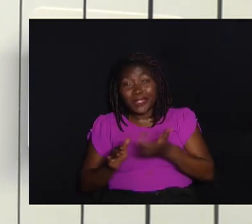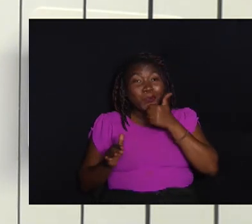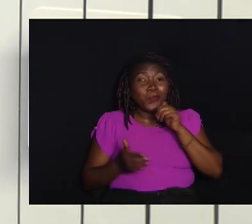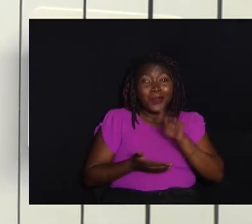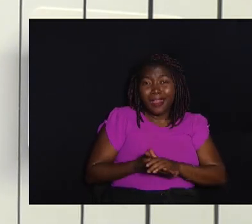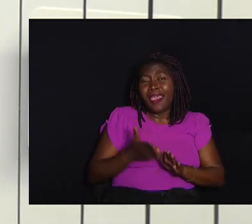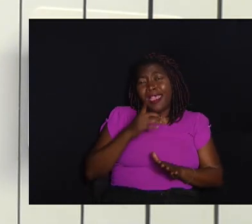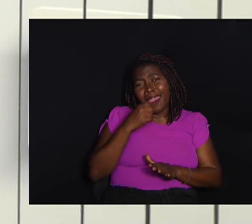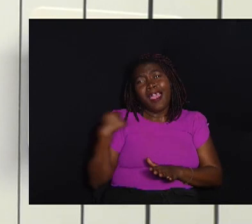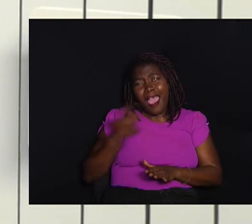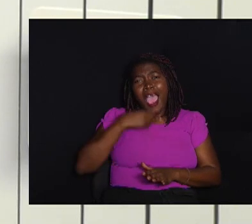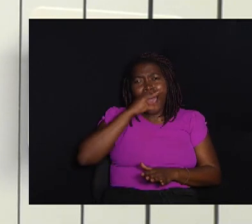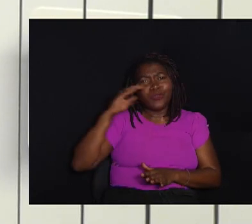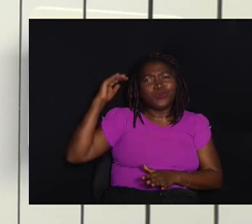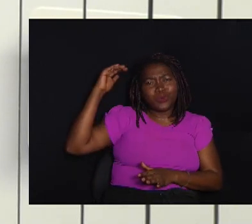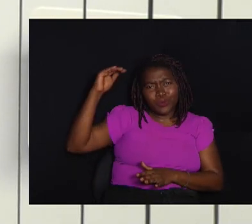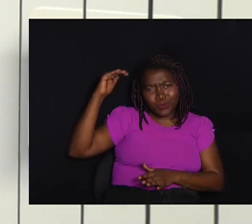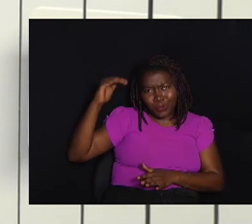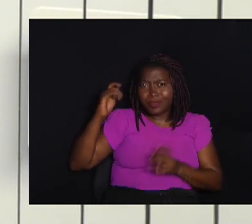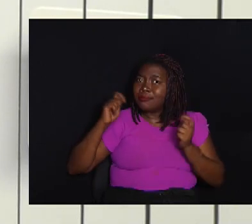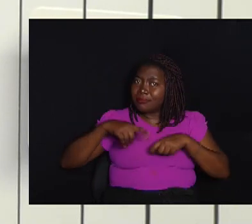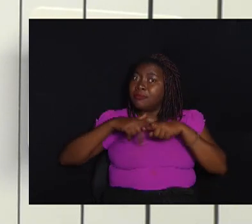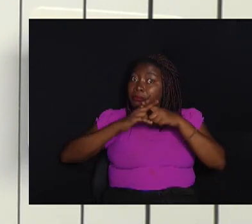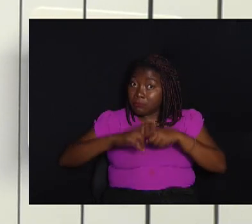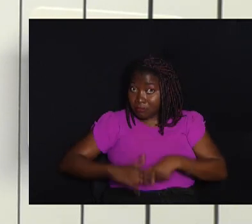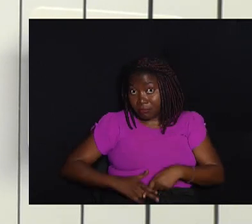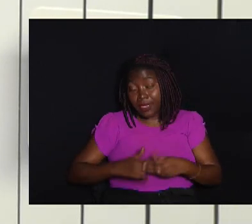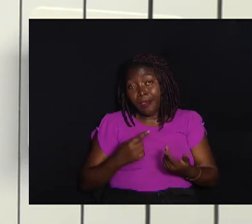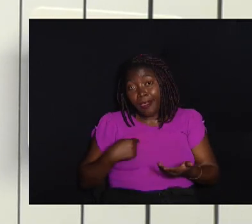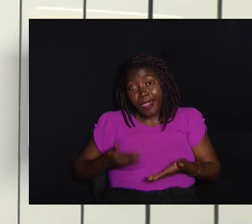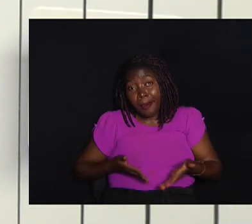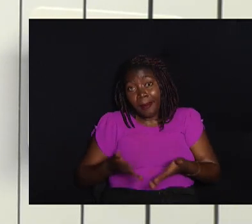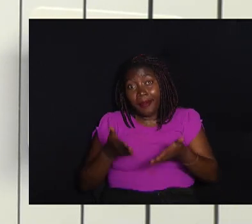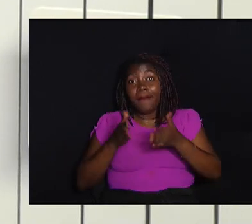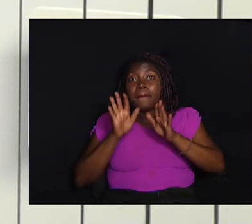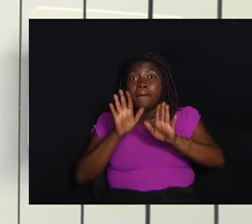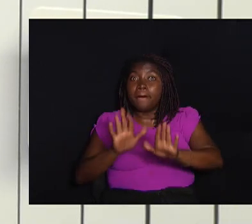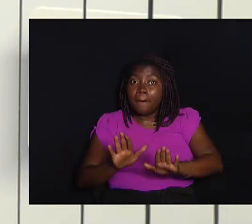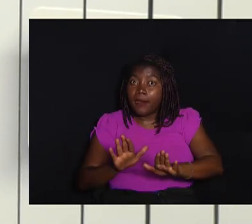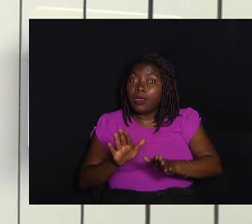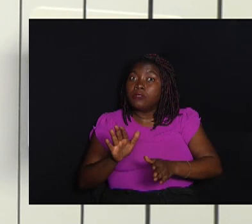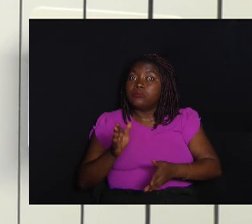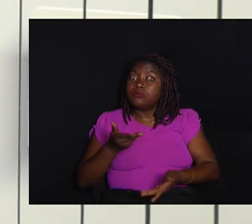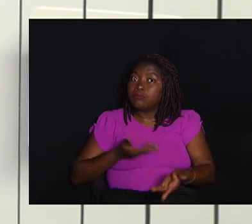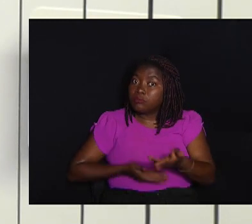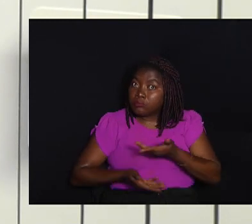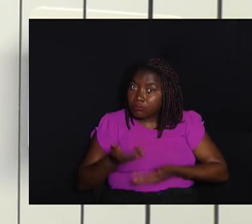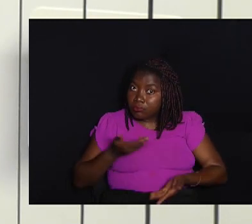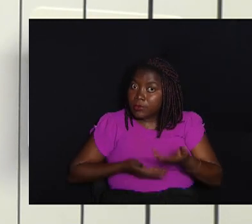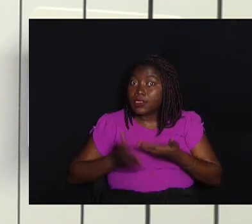né? Então, passíveis de correção aí do nosso caminho. Mas está em envolvimento nessa situação